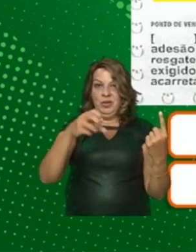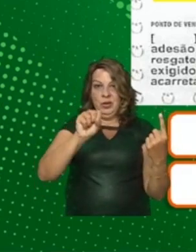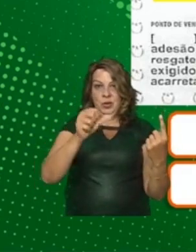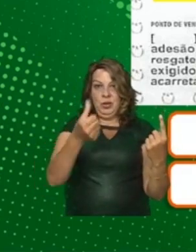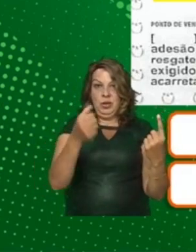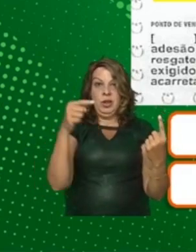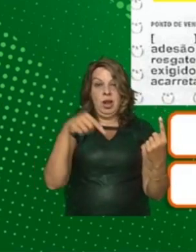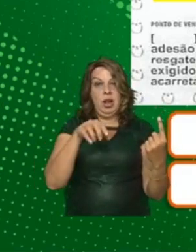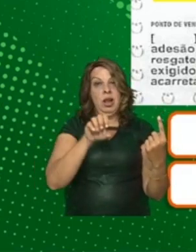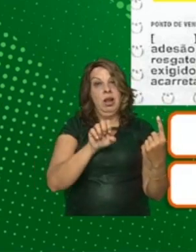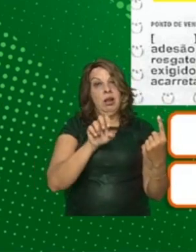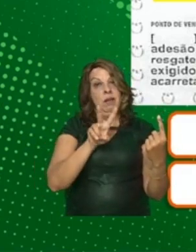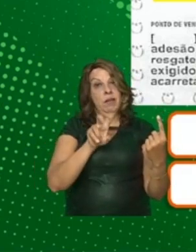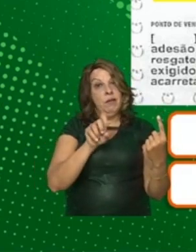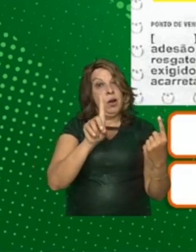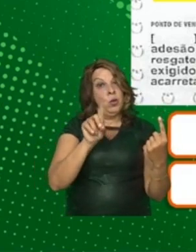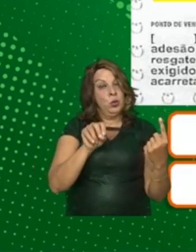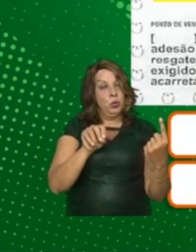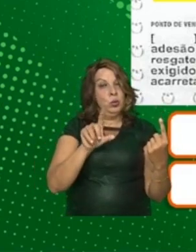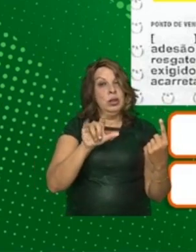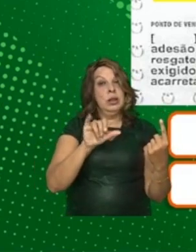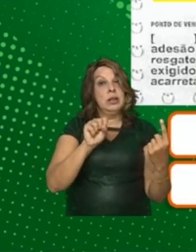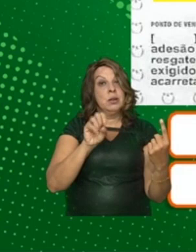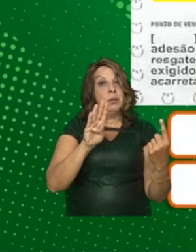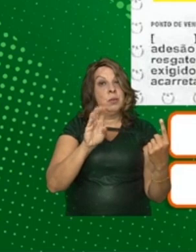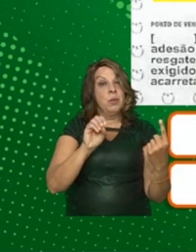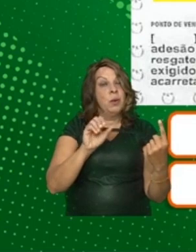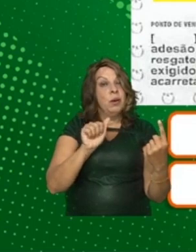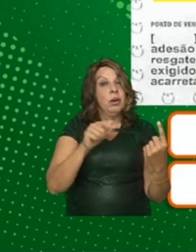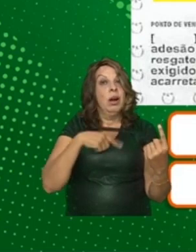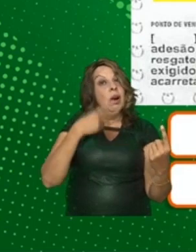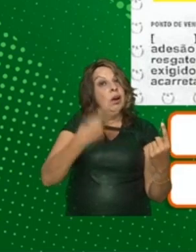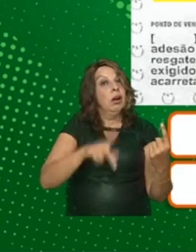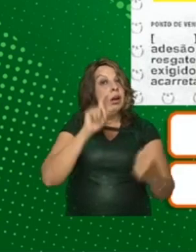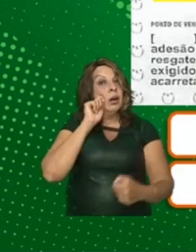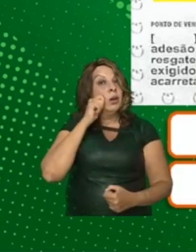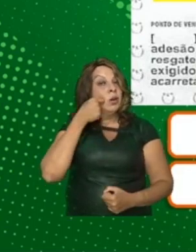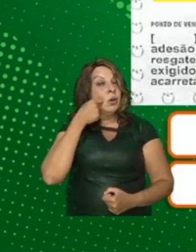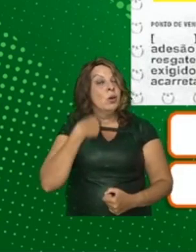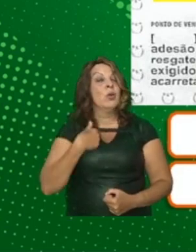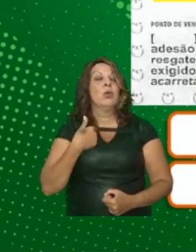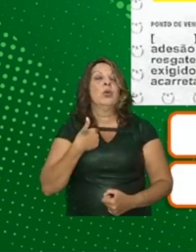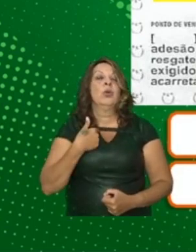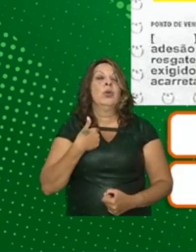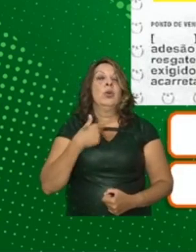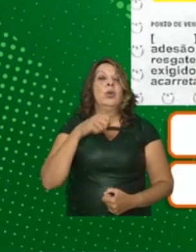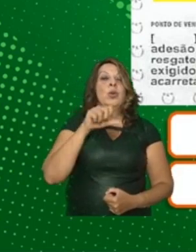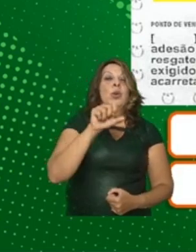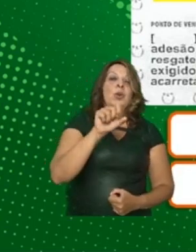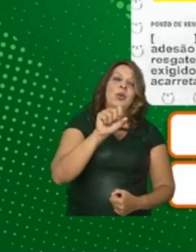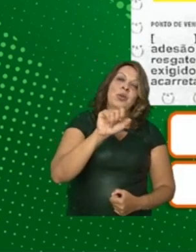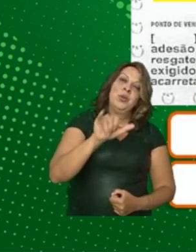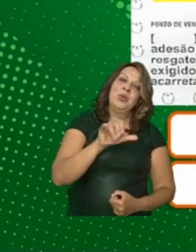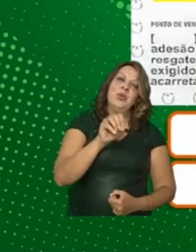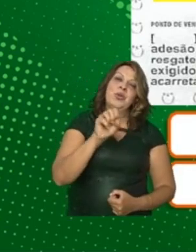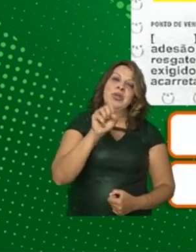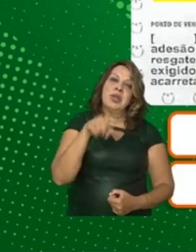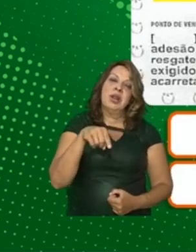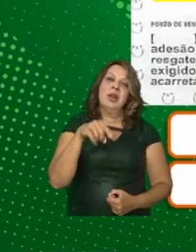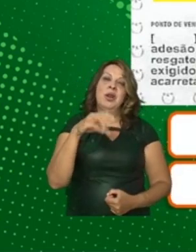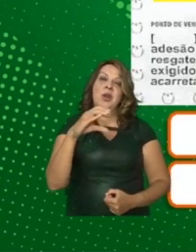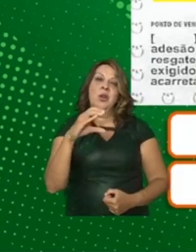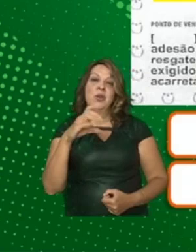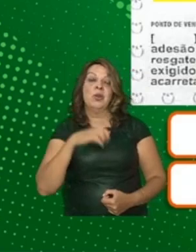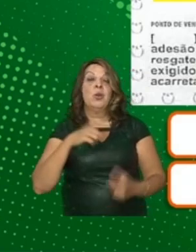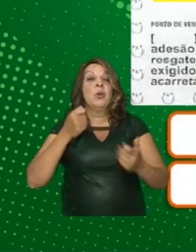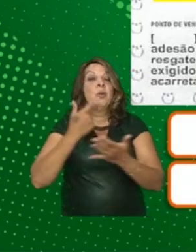o Evaldo Lisboa Gabriel, ele é daqui de Aracaju, do José Conrado de Araújo, adquiriu aí na Regional